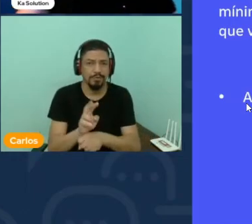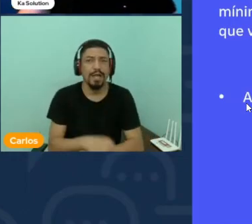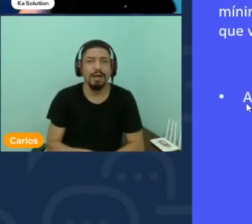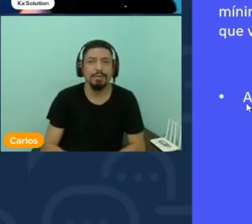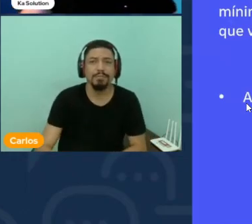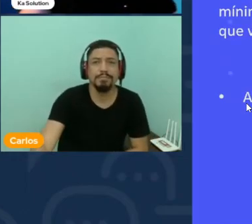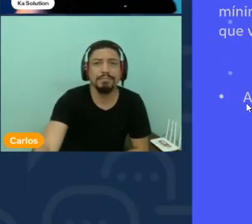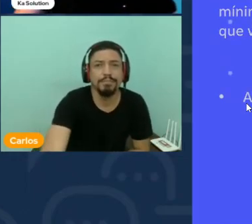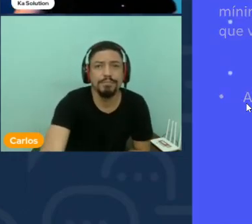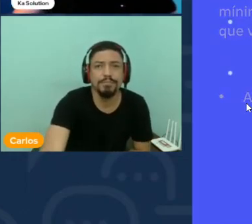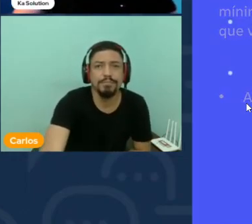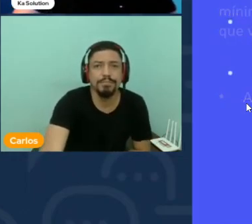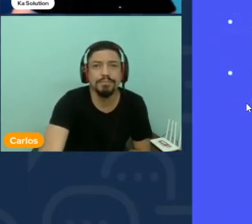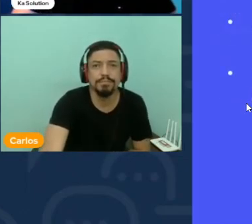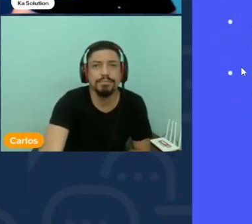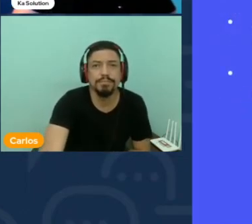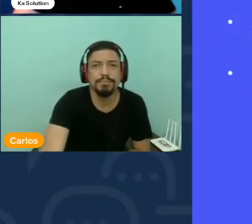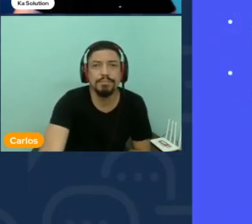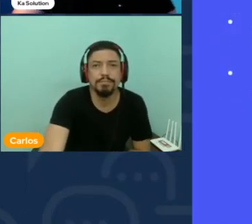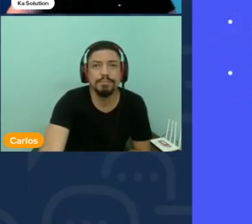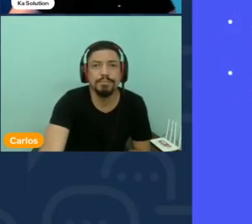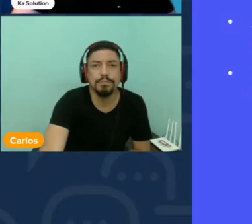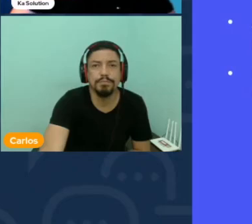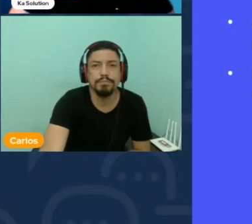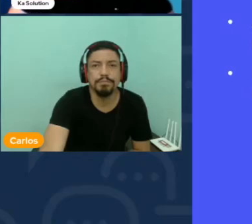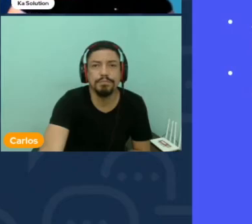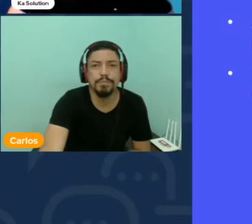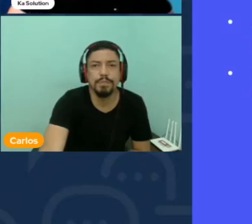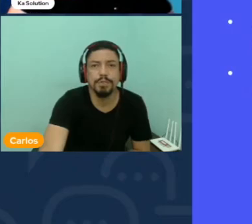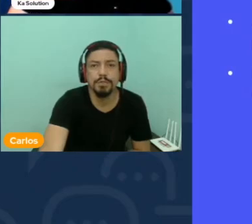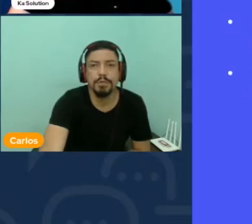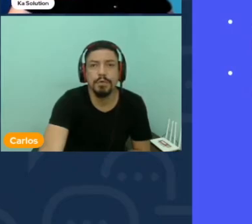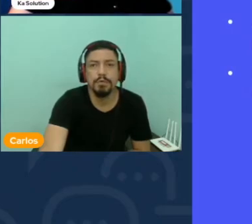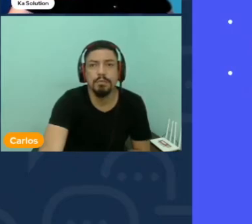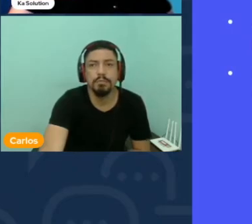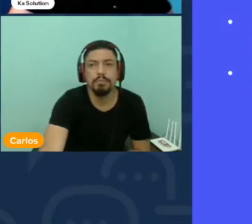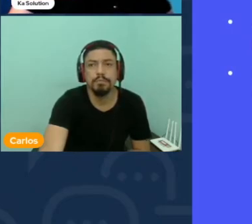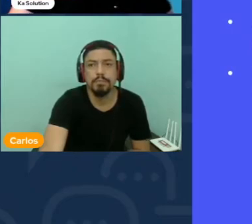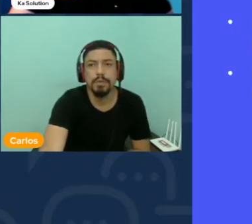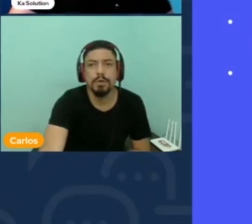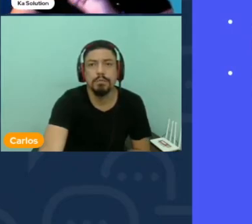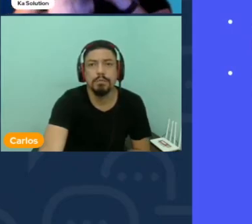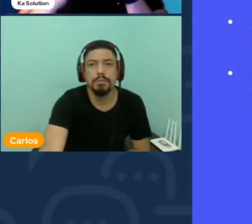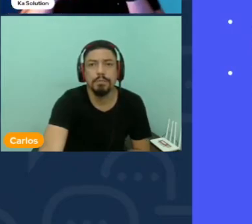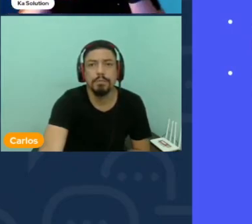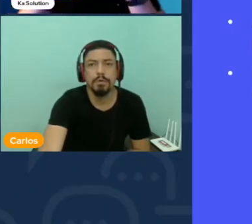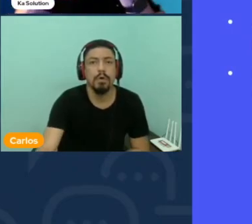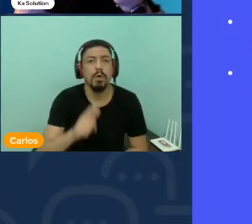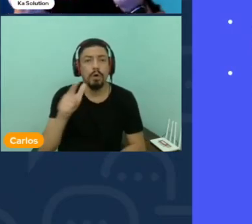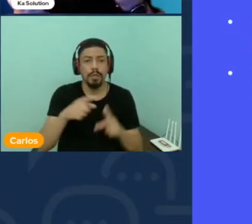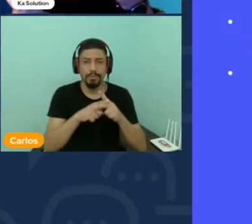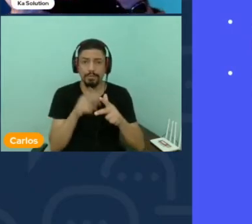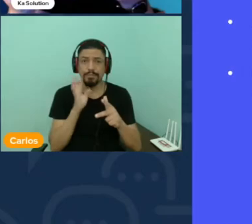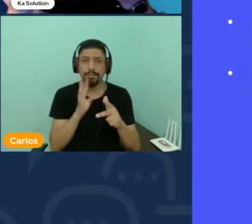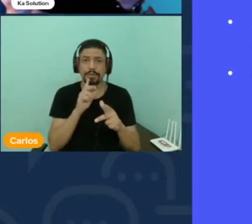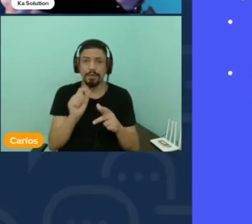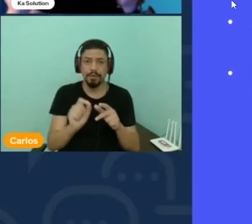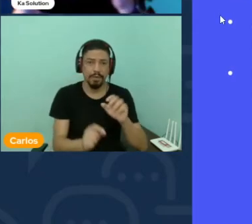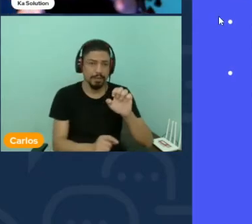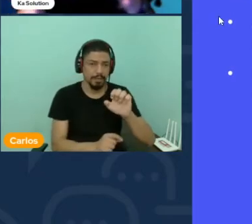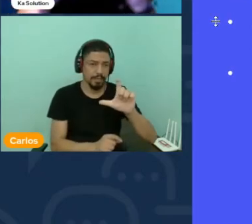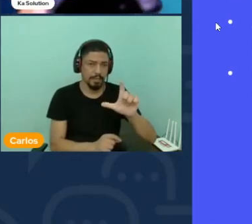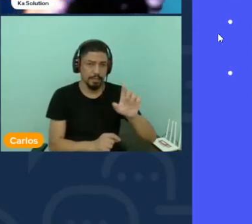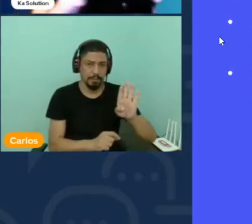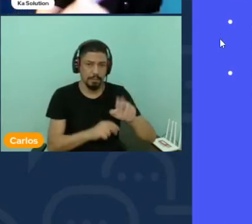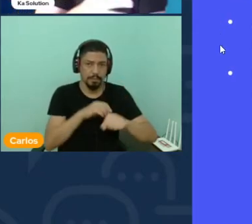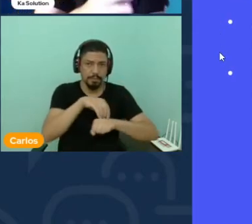E um outro recurso legal que a gente tem é o Elastic Load Balancing. Por que ele é importante? Ele